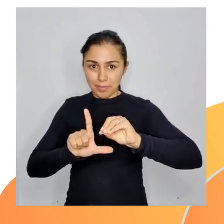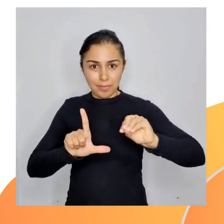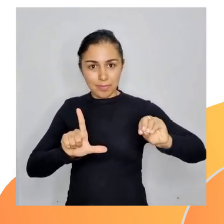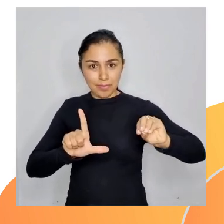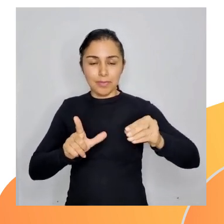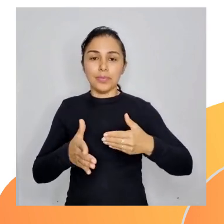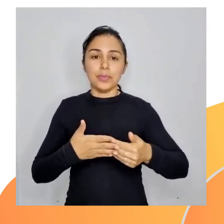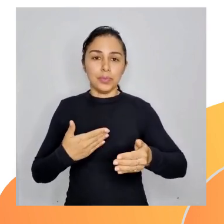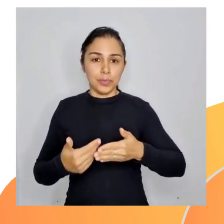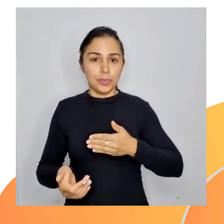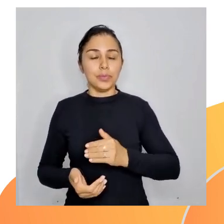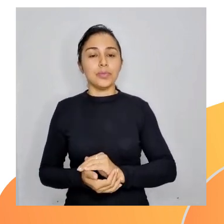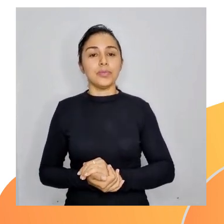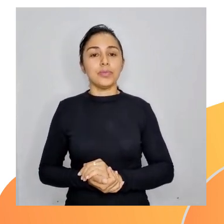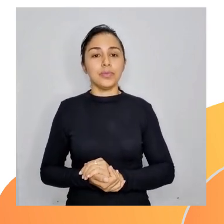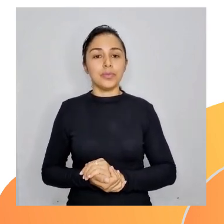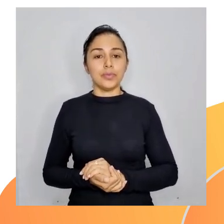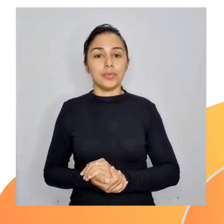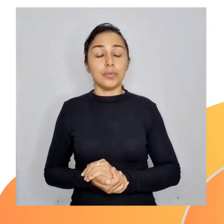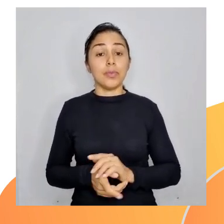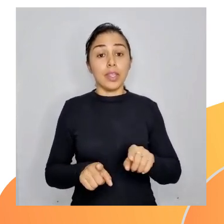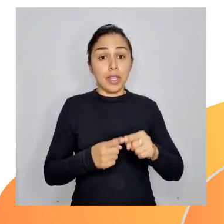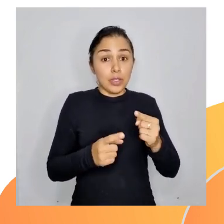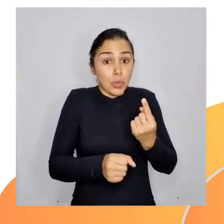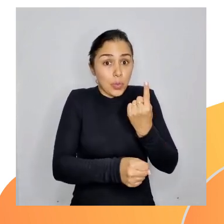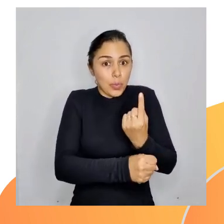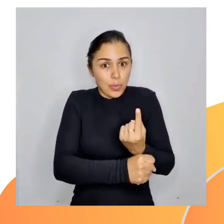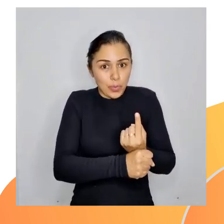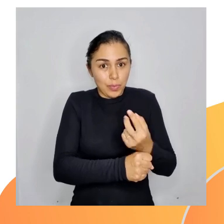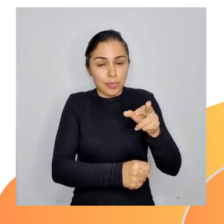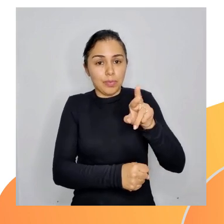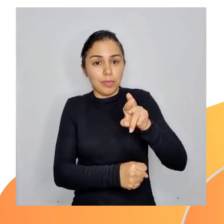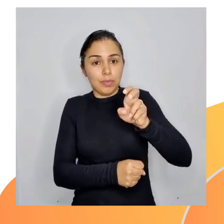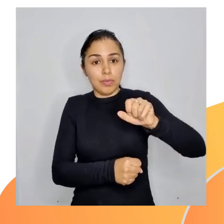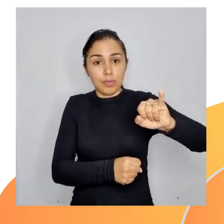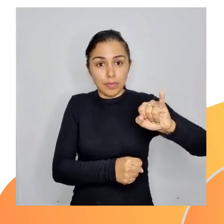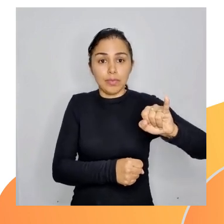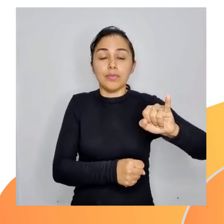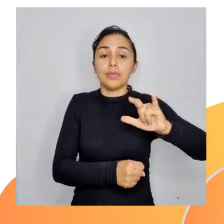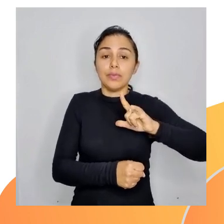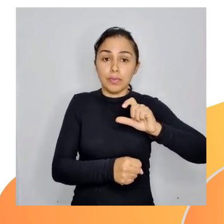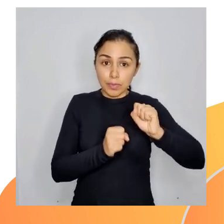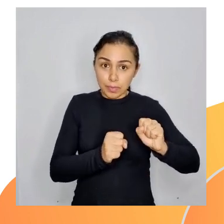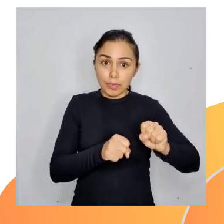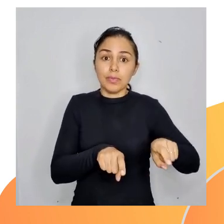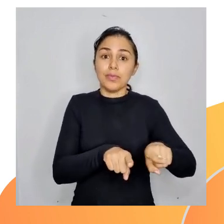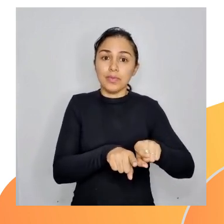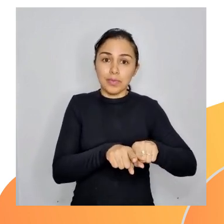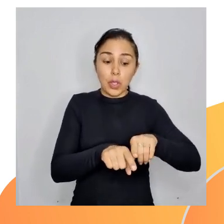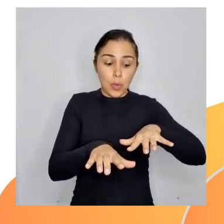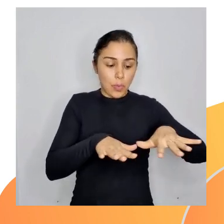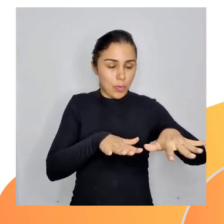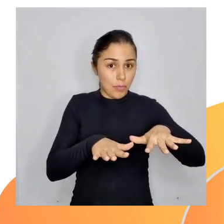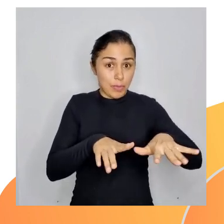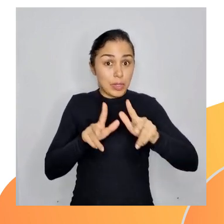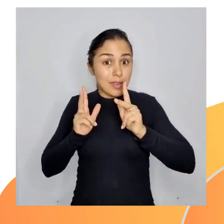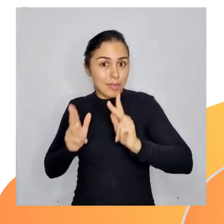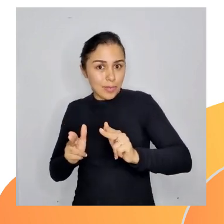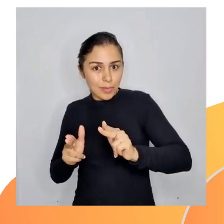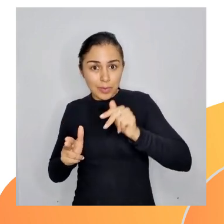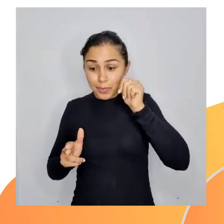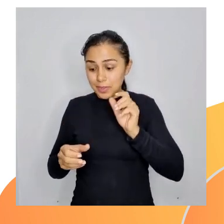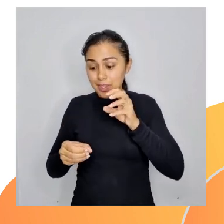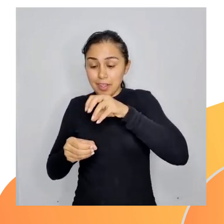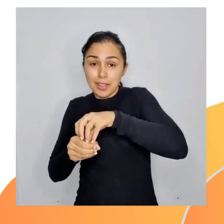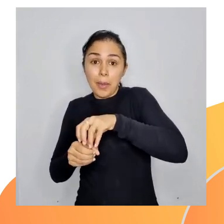uma exemplificação da movimentação do rei, ele pode desenvolver o mesmo movimento da rainha,